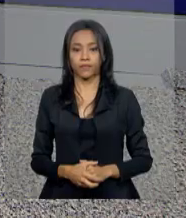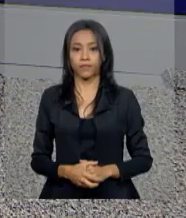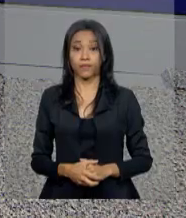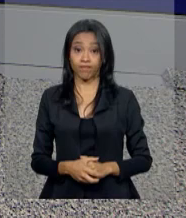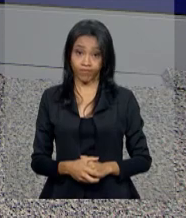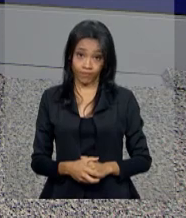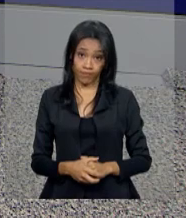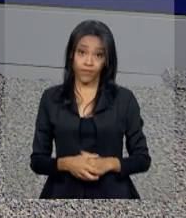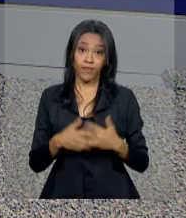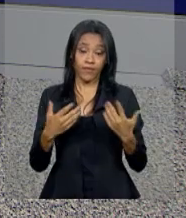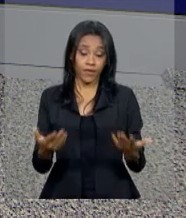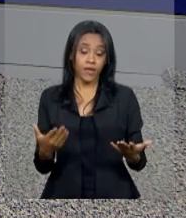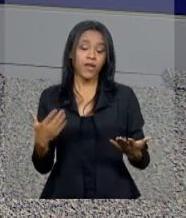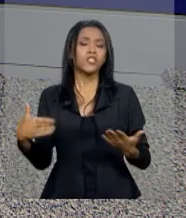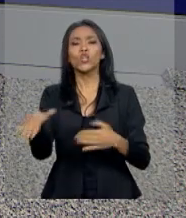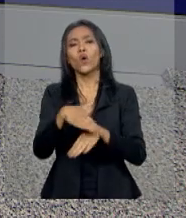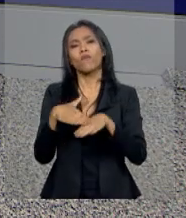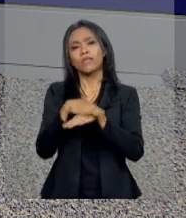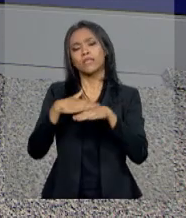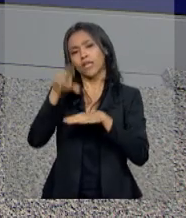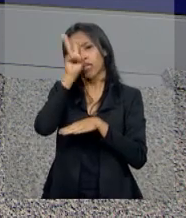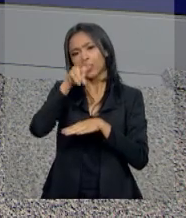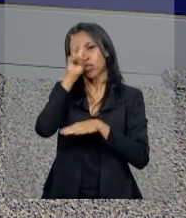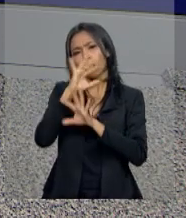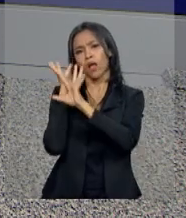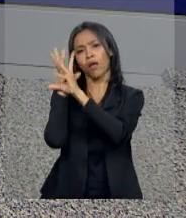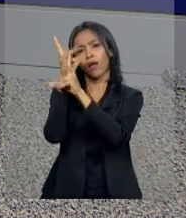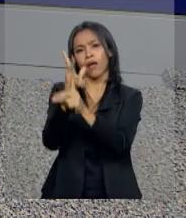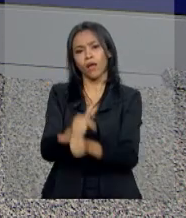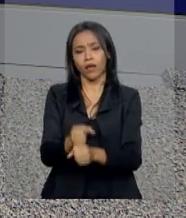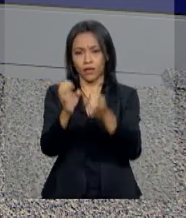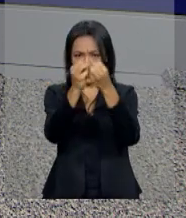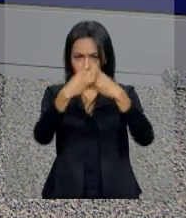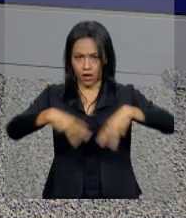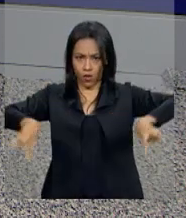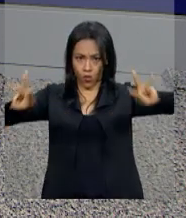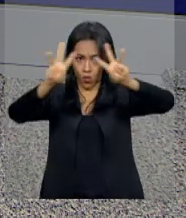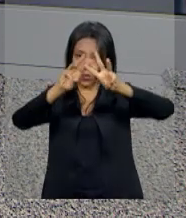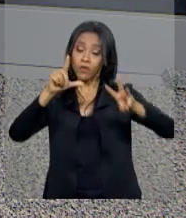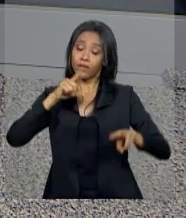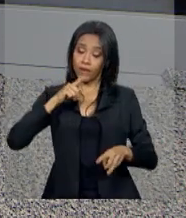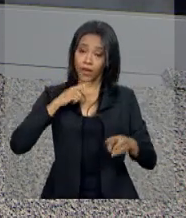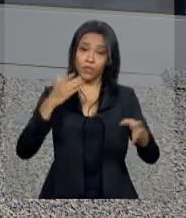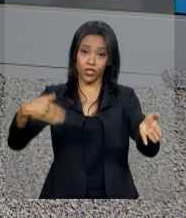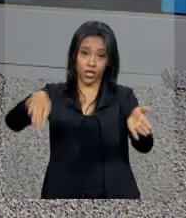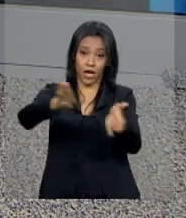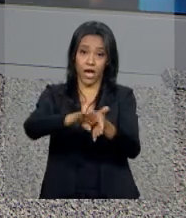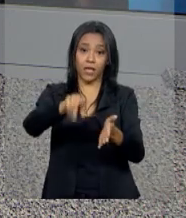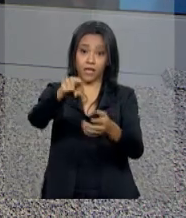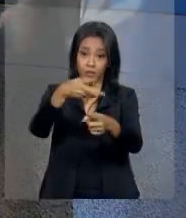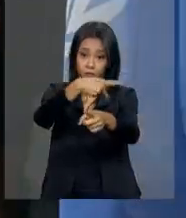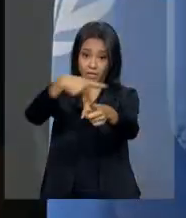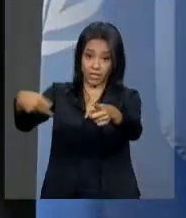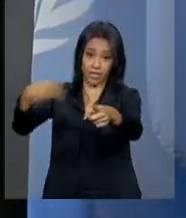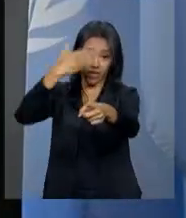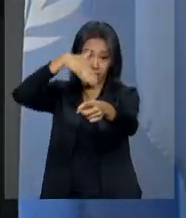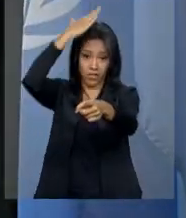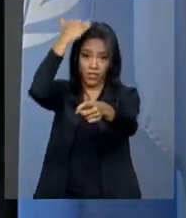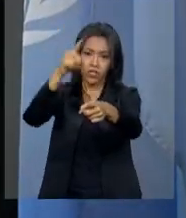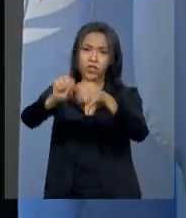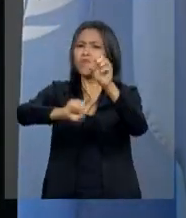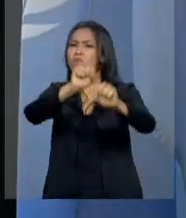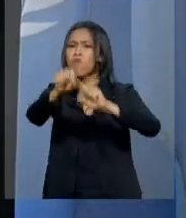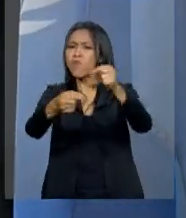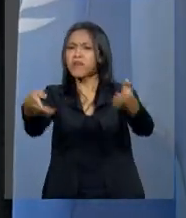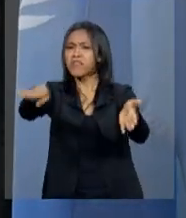Paulo, antes da gente falar um pouquinho da história da ONU, a gente tem imagens da chegada do presidente Temer agora há pouco, foram imagens feitas agora há pouco. Como é que é esse protocolo